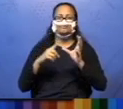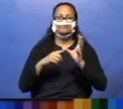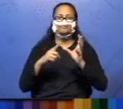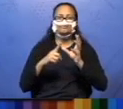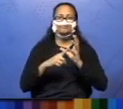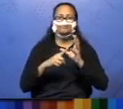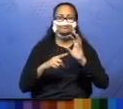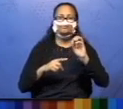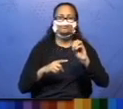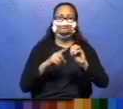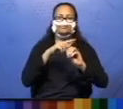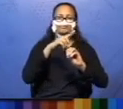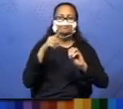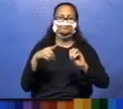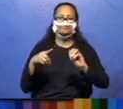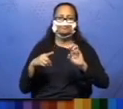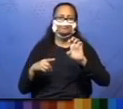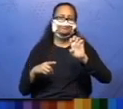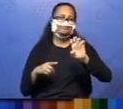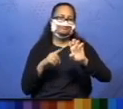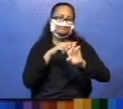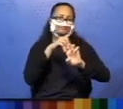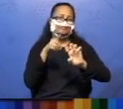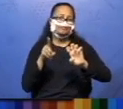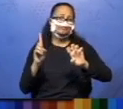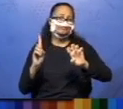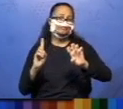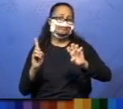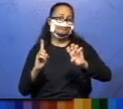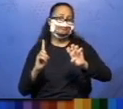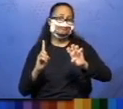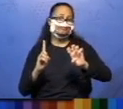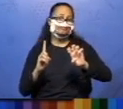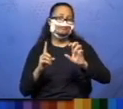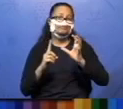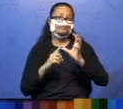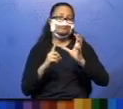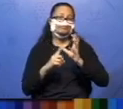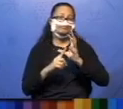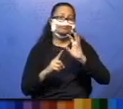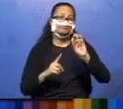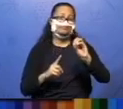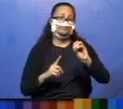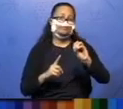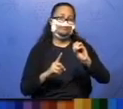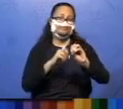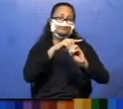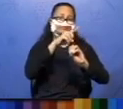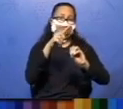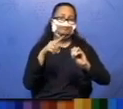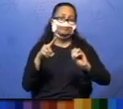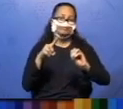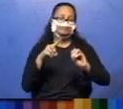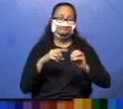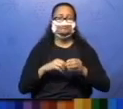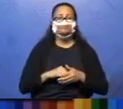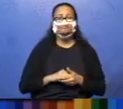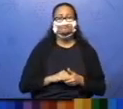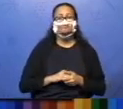vai lá e coloca em cima do E. Do E não, é do O e do A. Podemos partir?